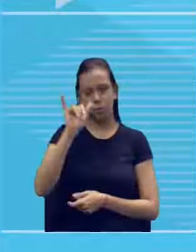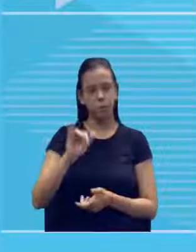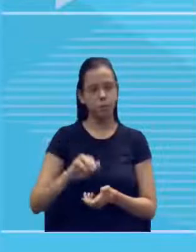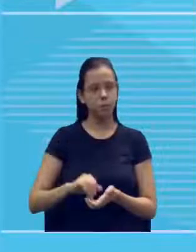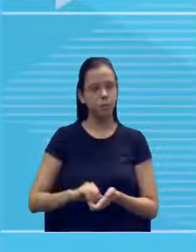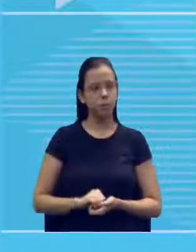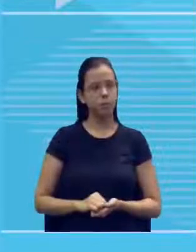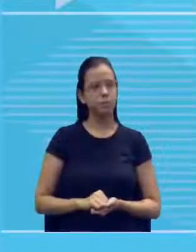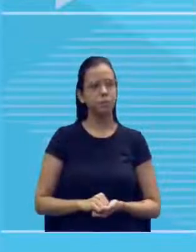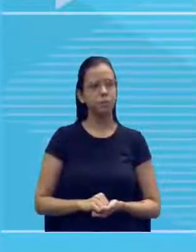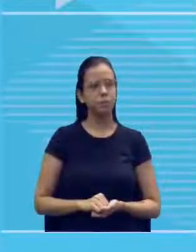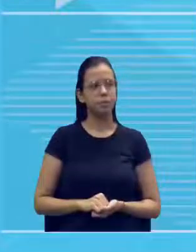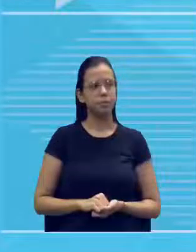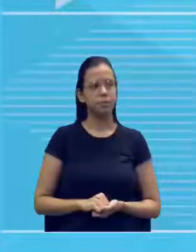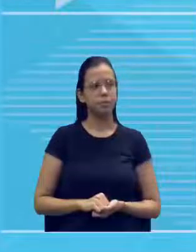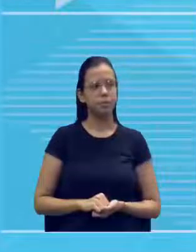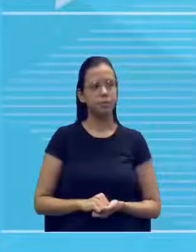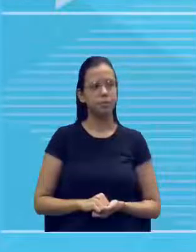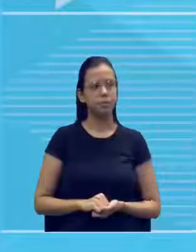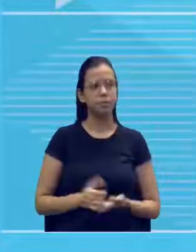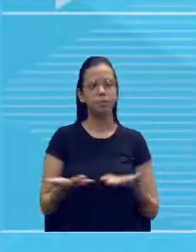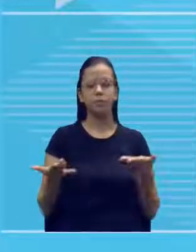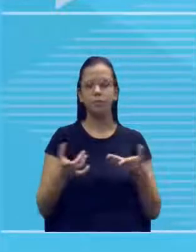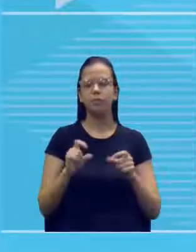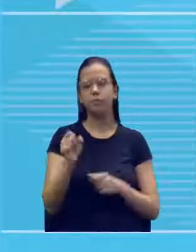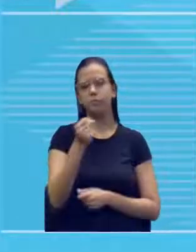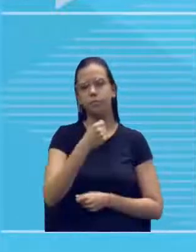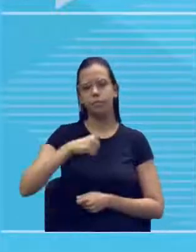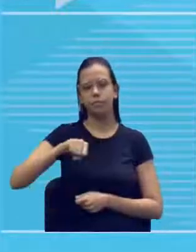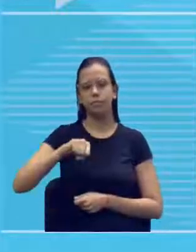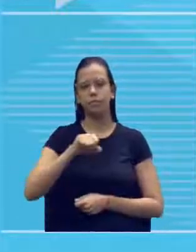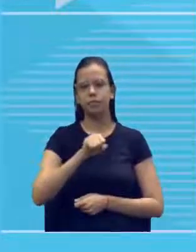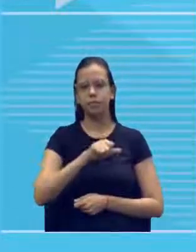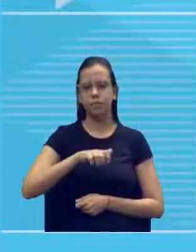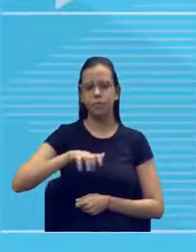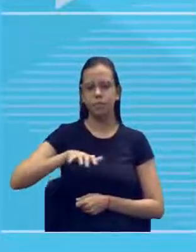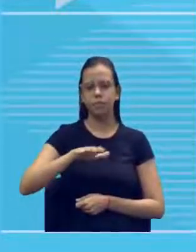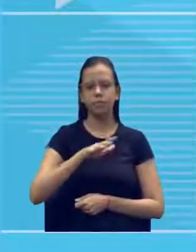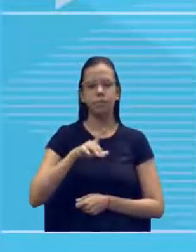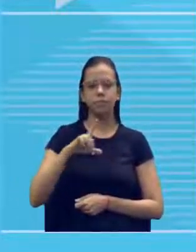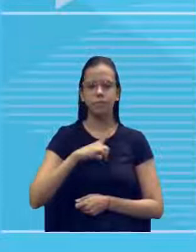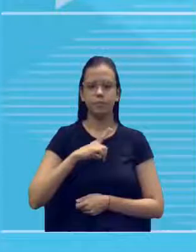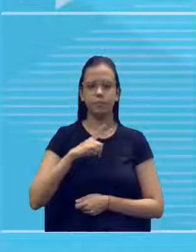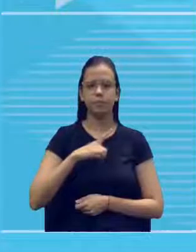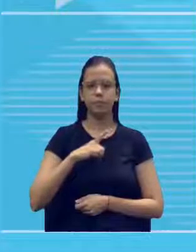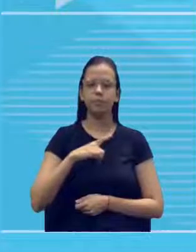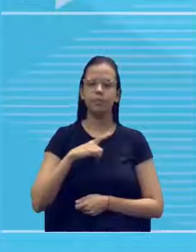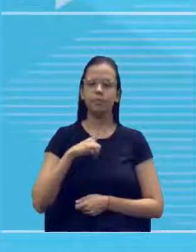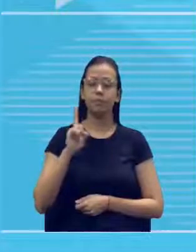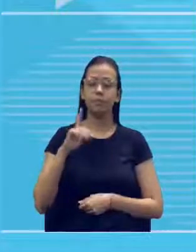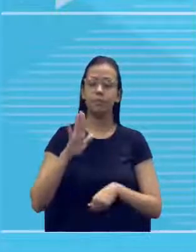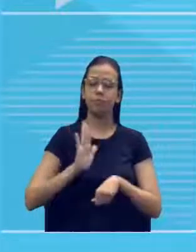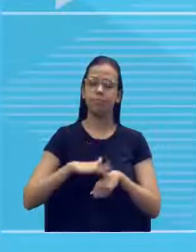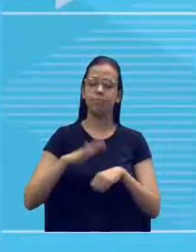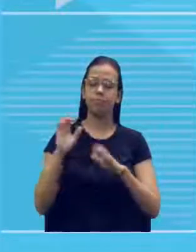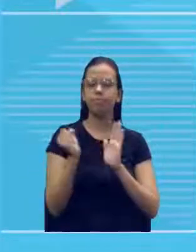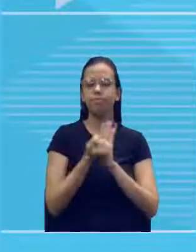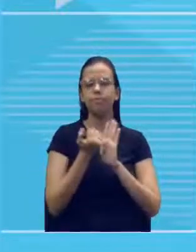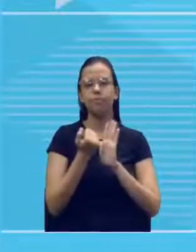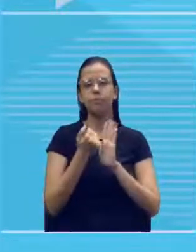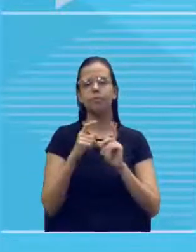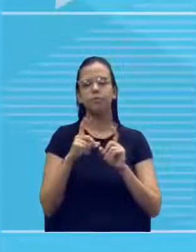a defesa daquele espaço que ele tem fica mais evidente.